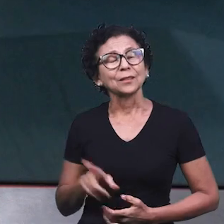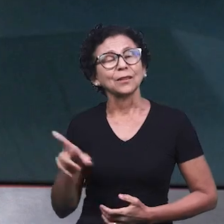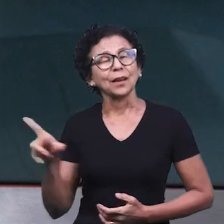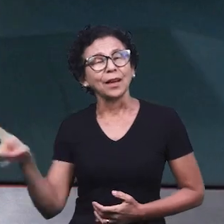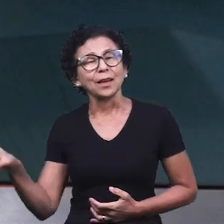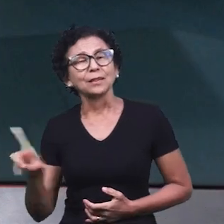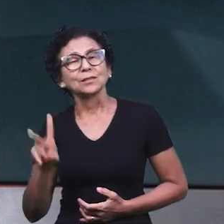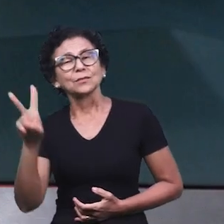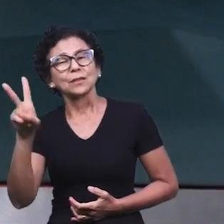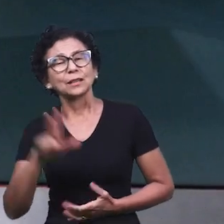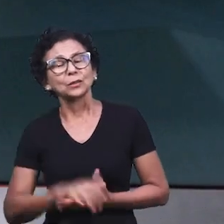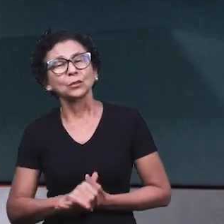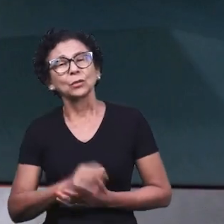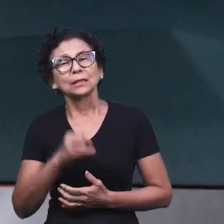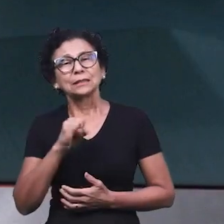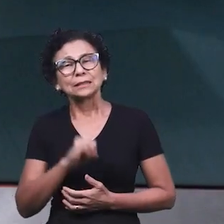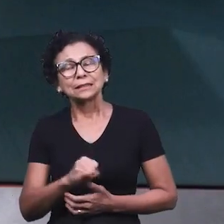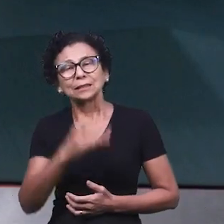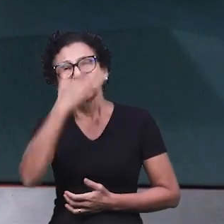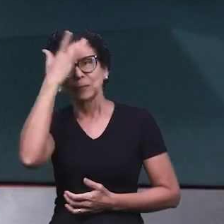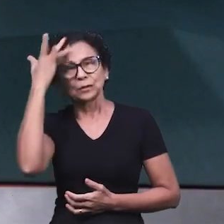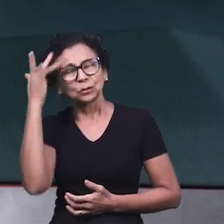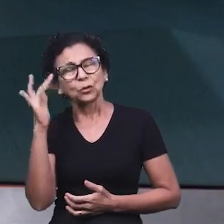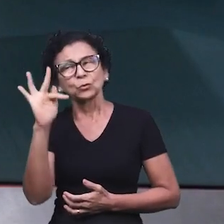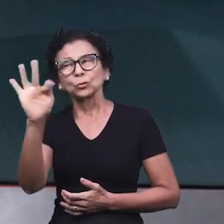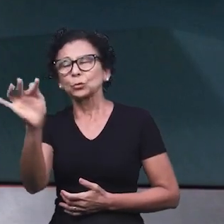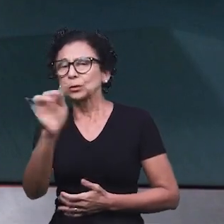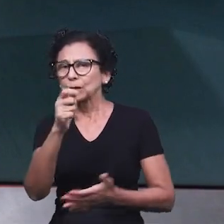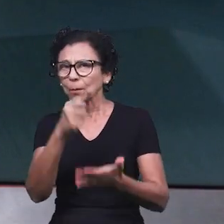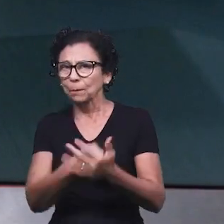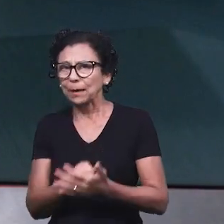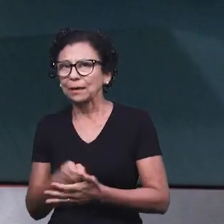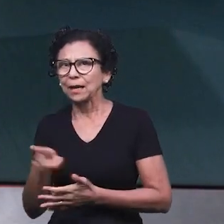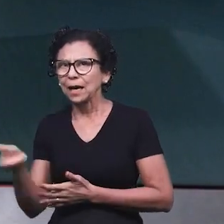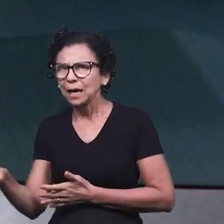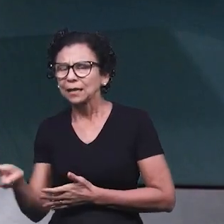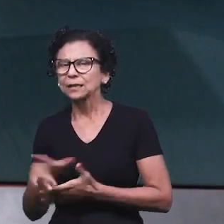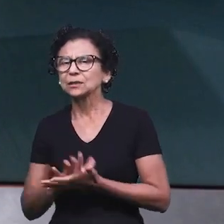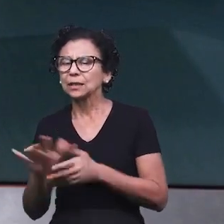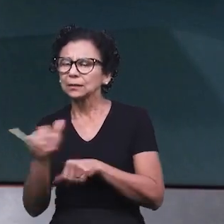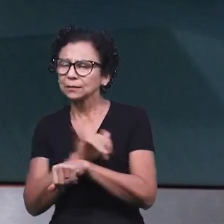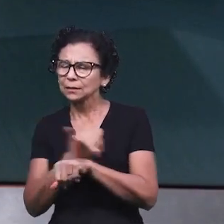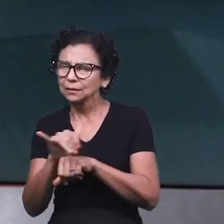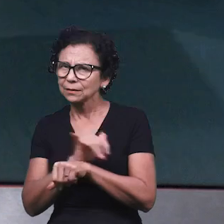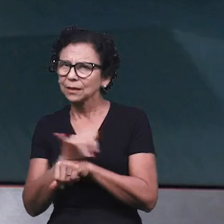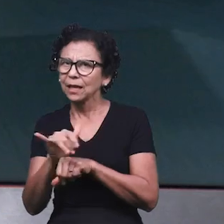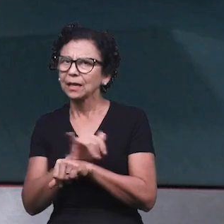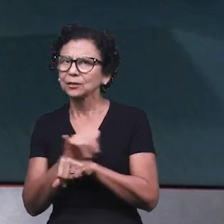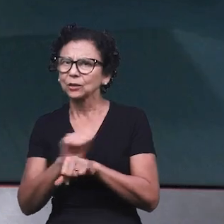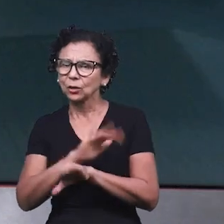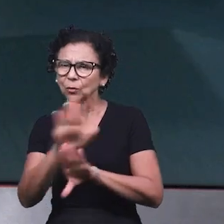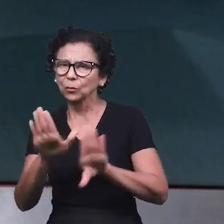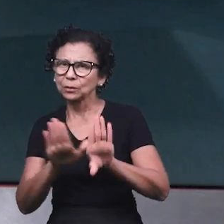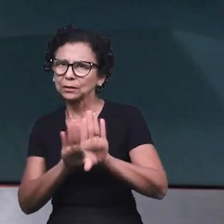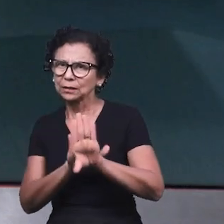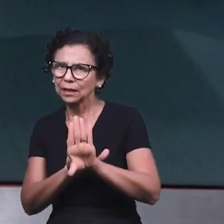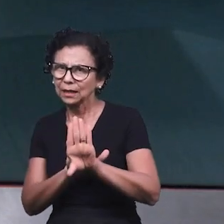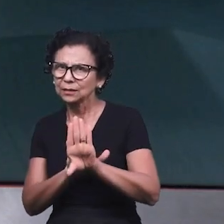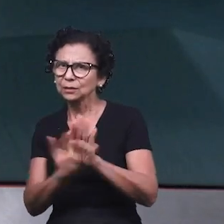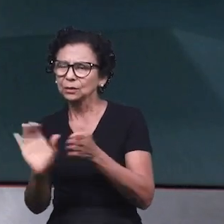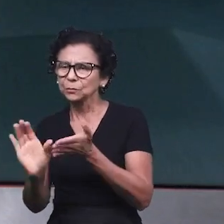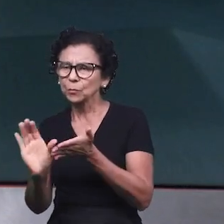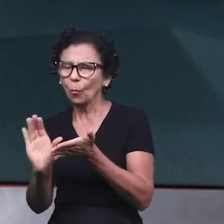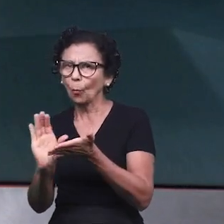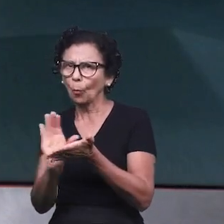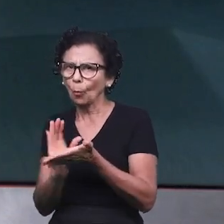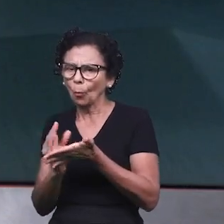provisão para devedores duvidosos não existe. Então, por isso, a taxa é muito menor. Aí a